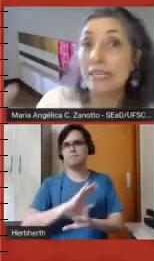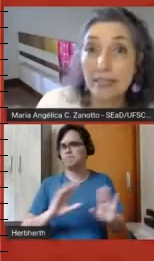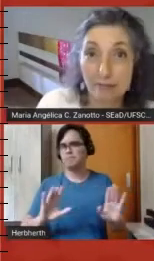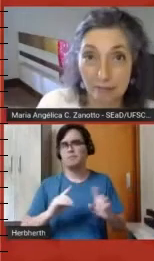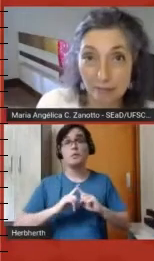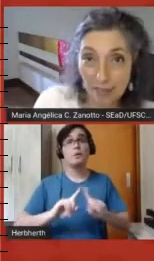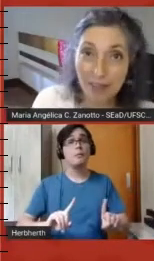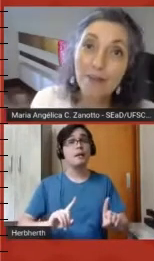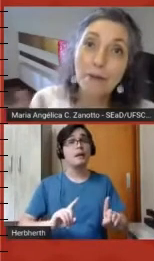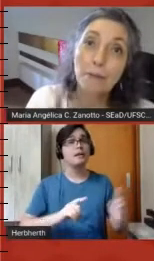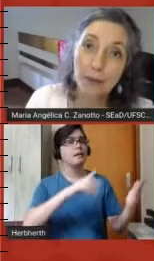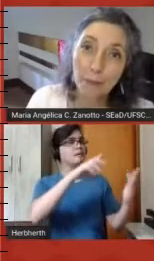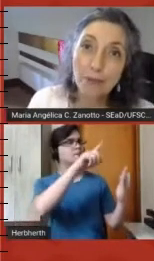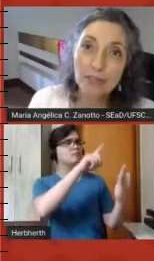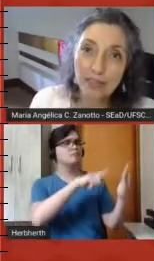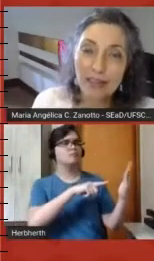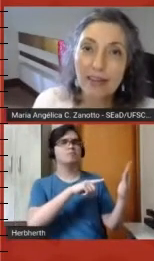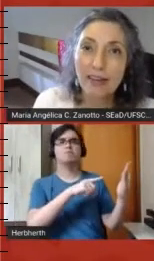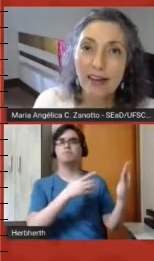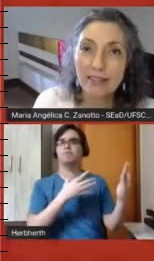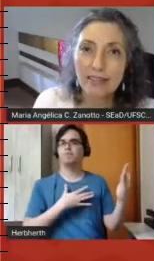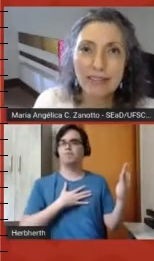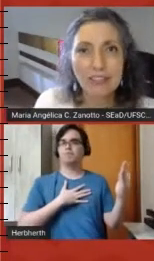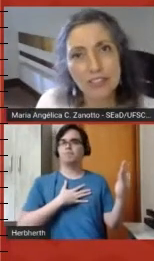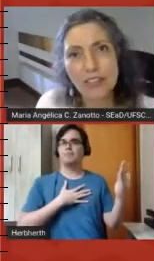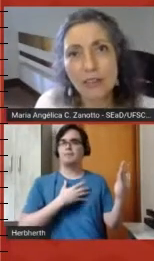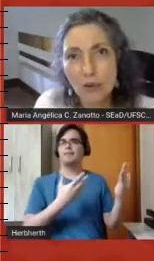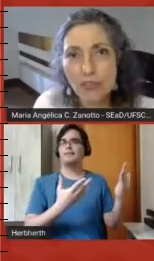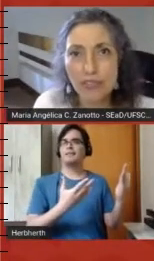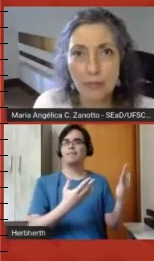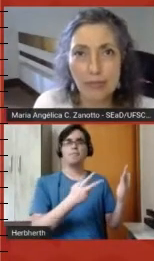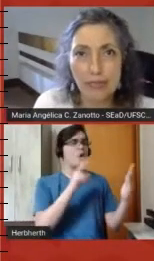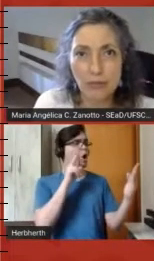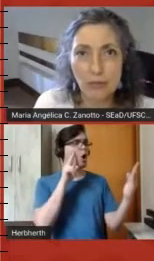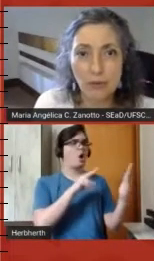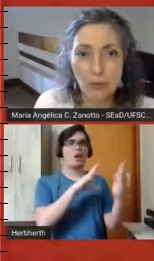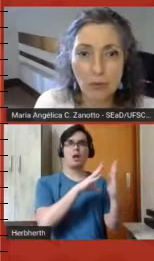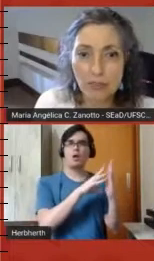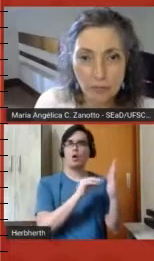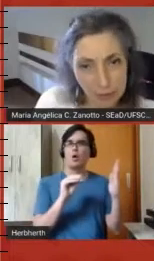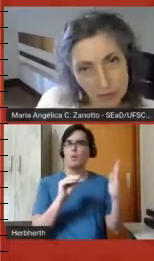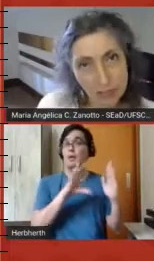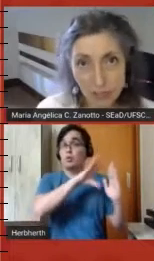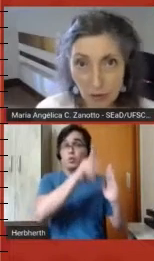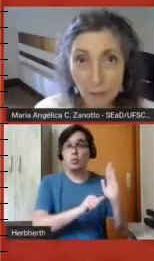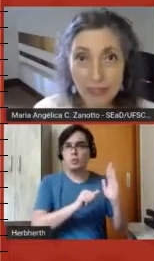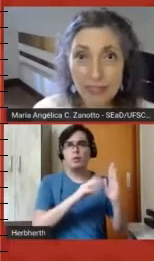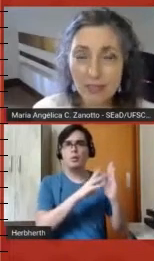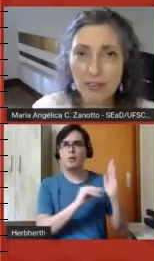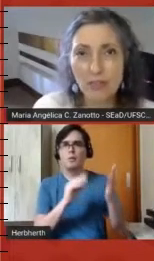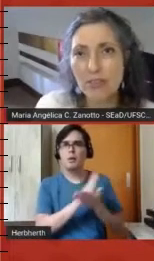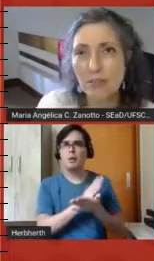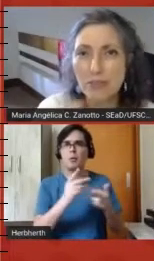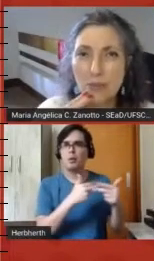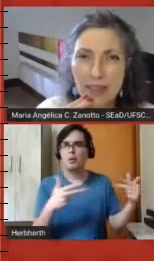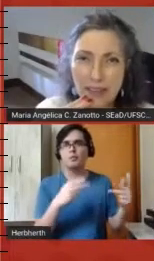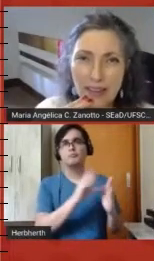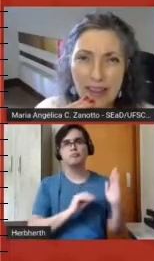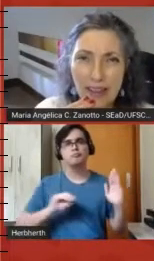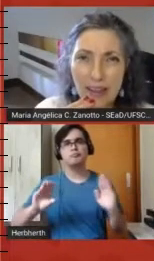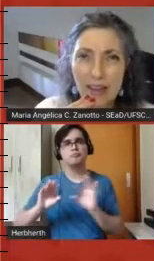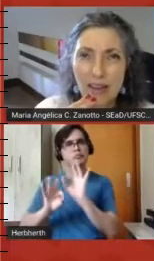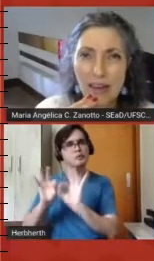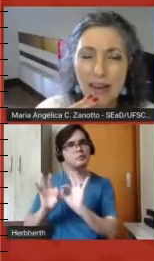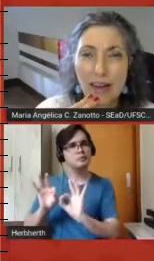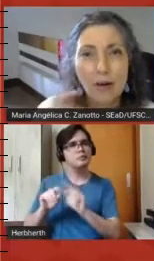se inspira, né? Para poder, às vezes a gente tem dúvidas mesmo, quando a gente está começando, fala, nossa, mas como é